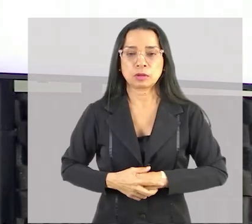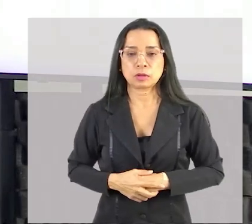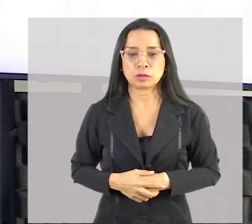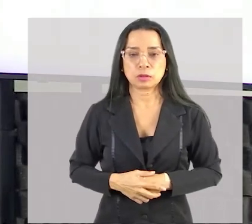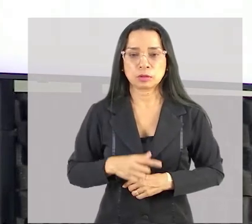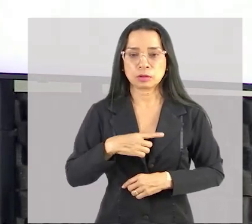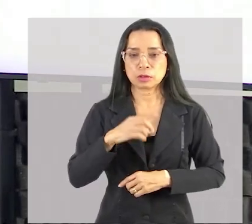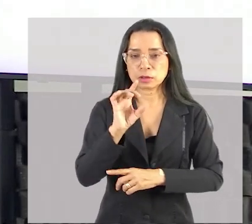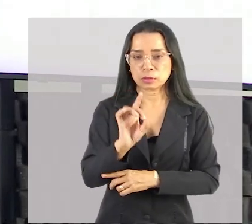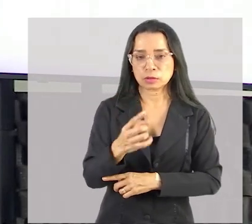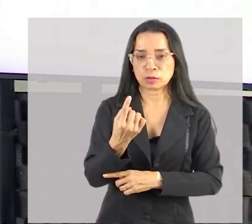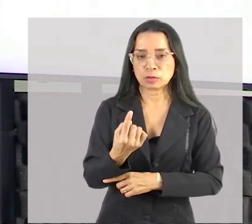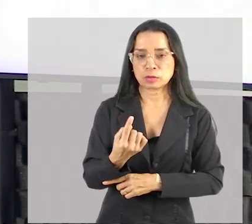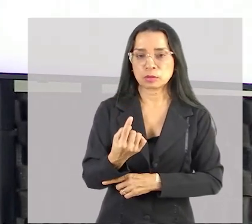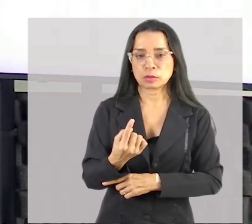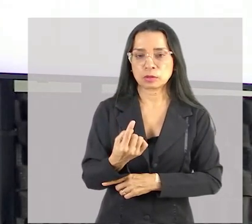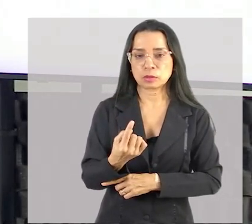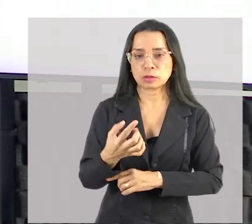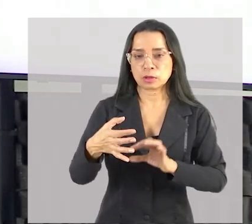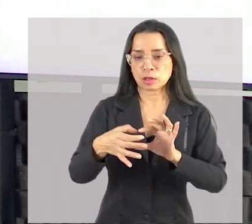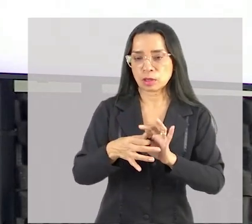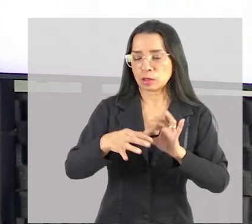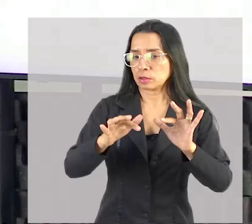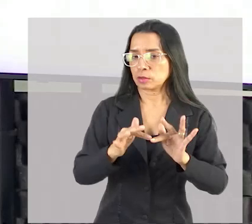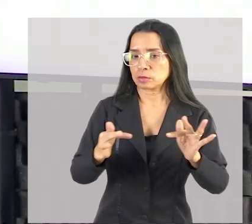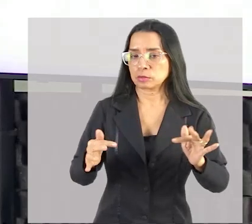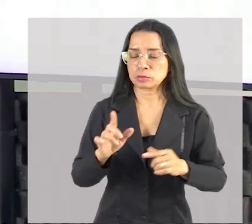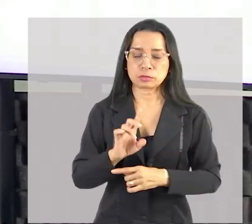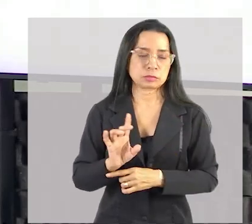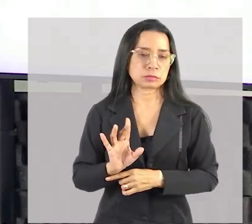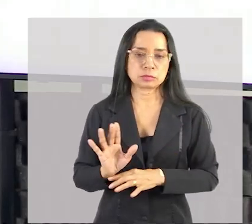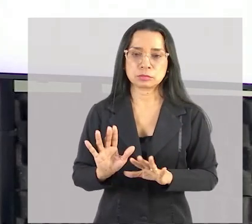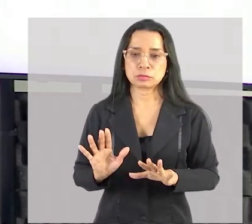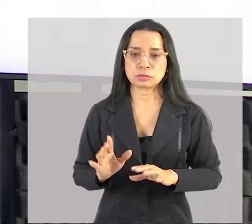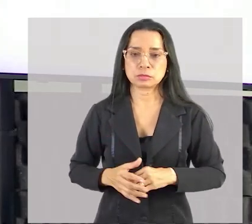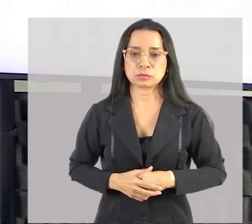você só tem apenas ligações simples.